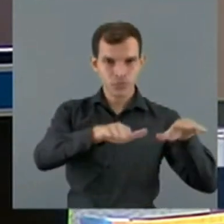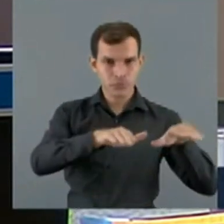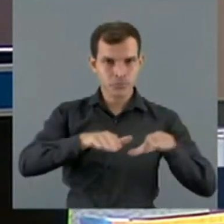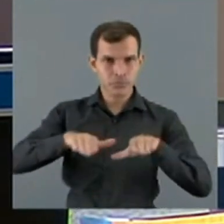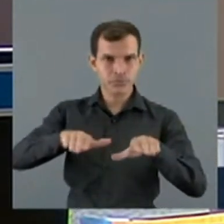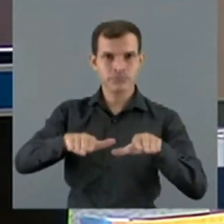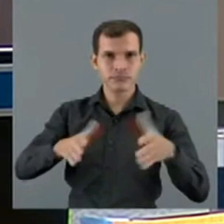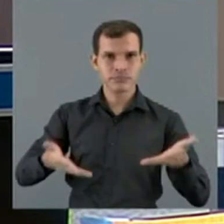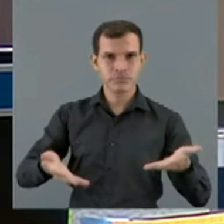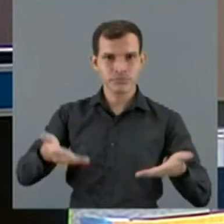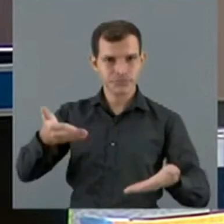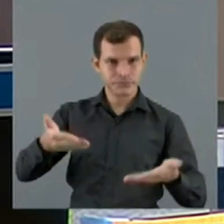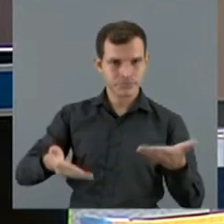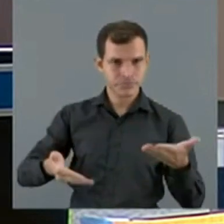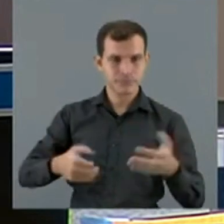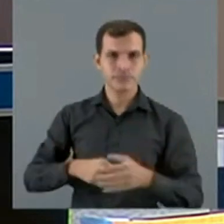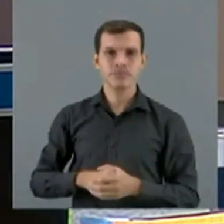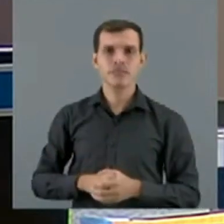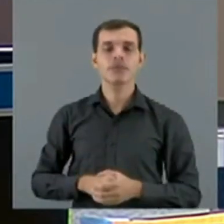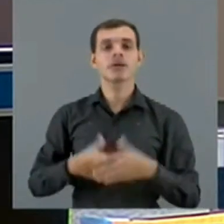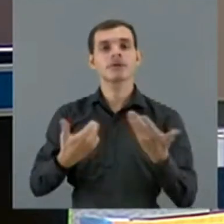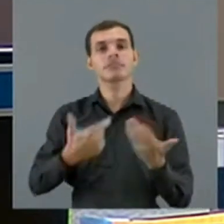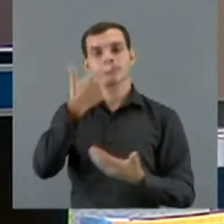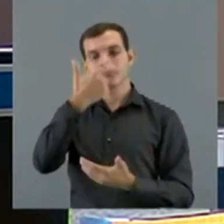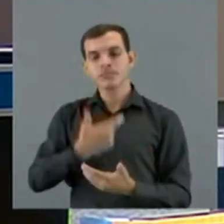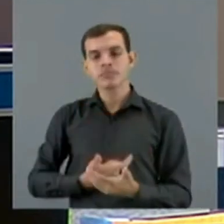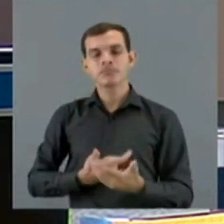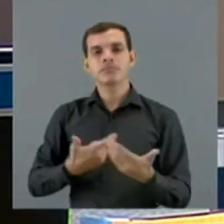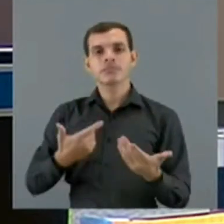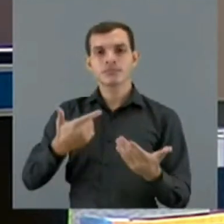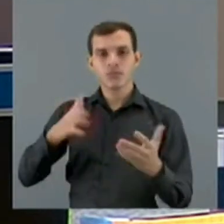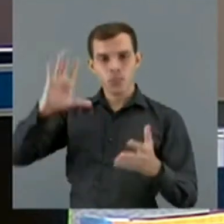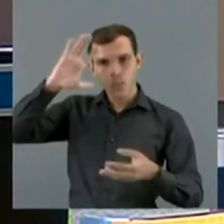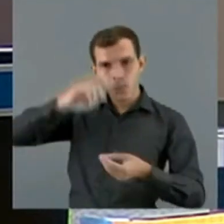uma conclusão individual para o preceito geral,